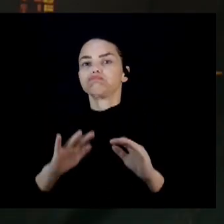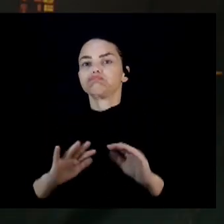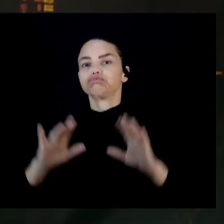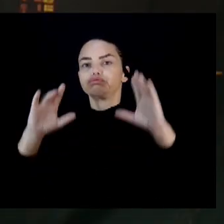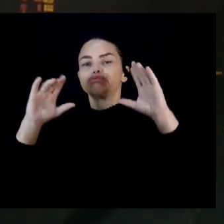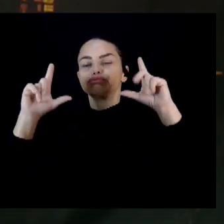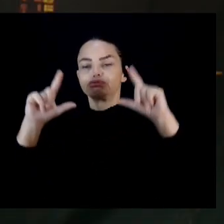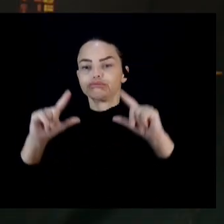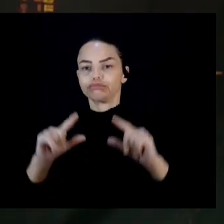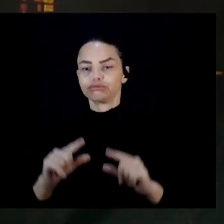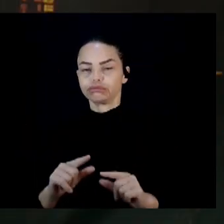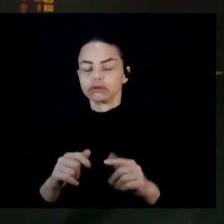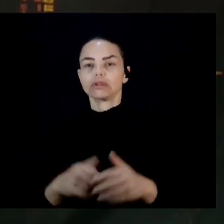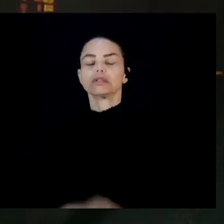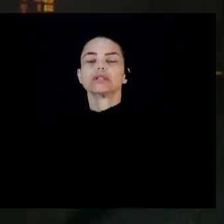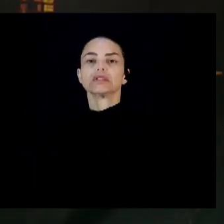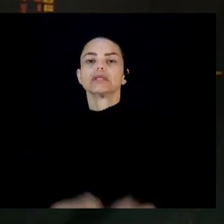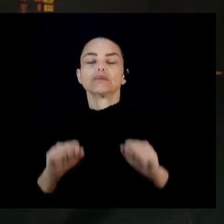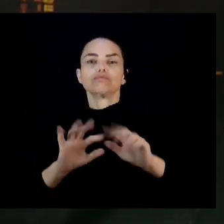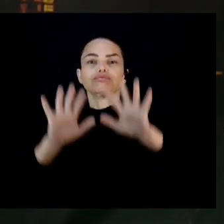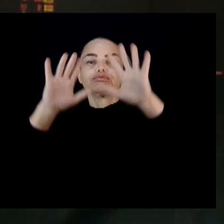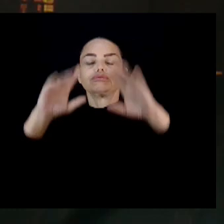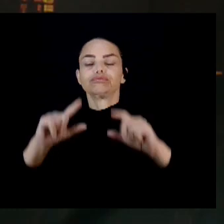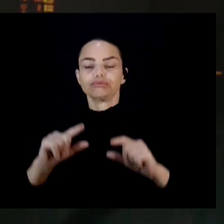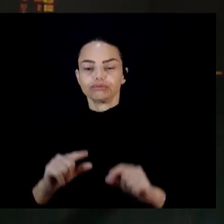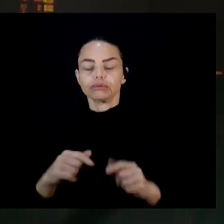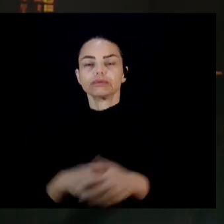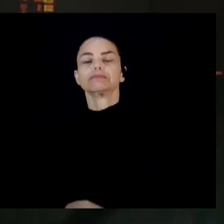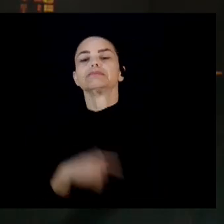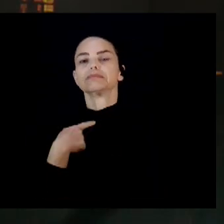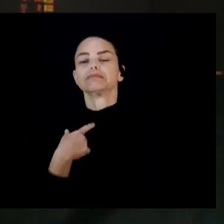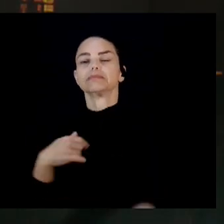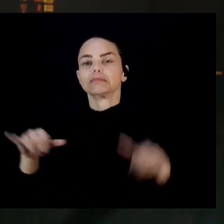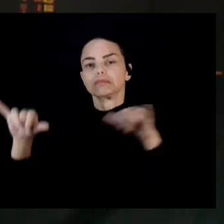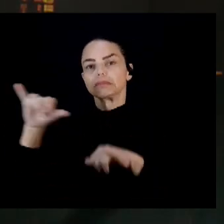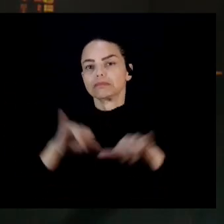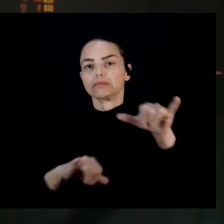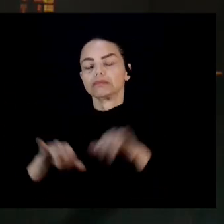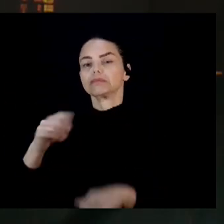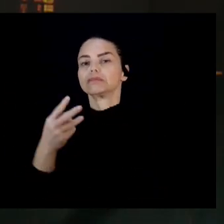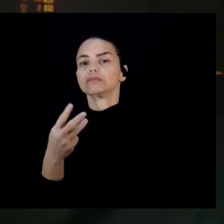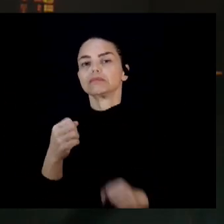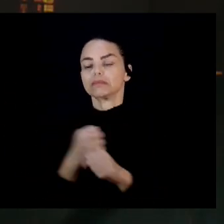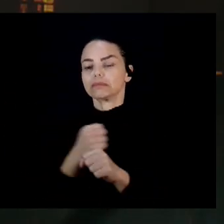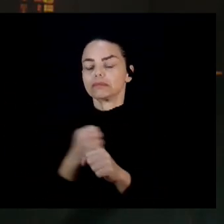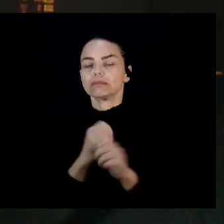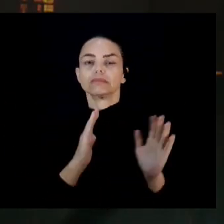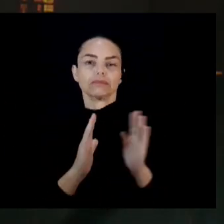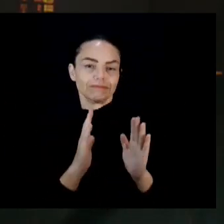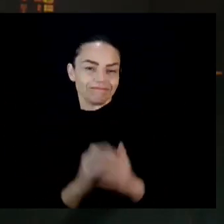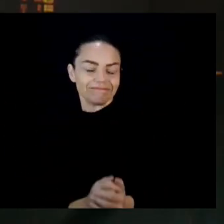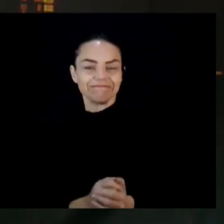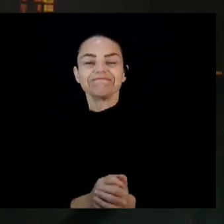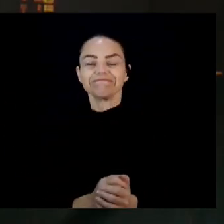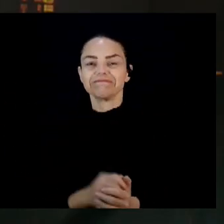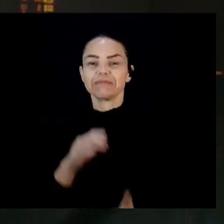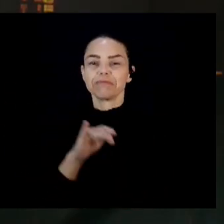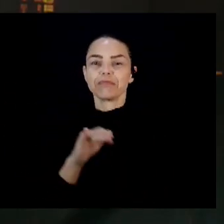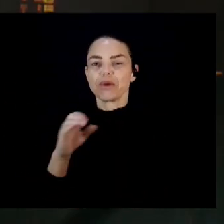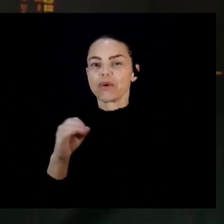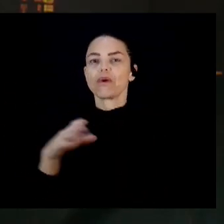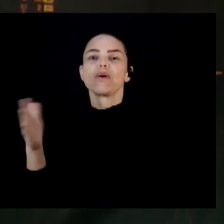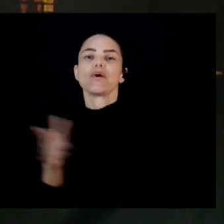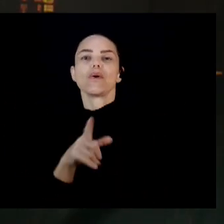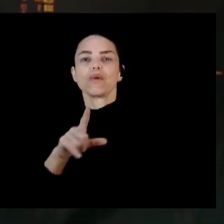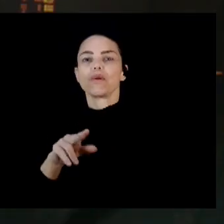31 laboratórios da instituição e terá uma duração de 3 anos. Batizado de BioLoop, o projeto foi